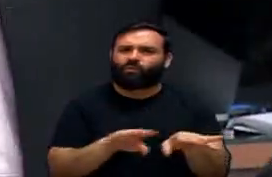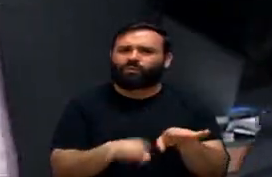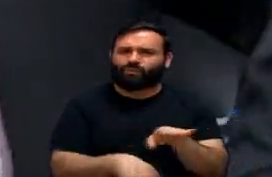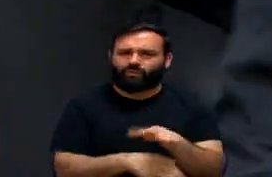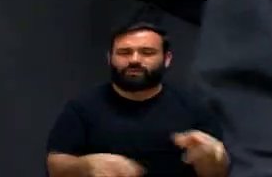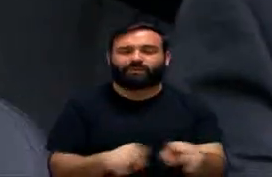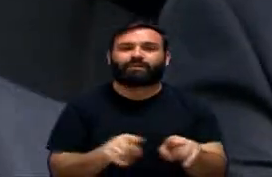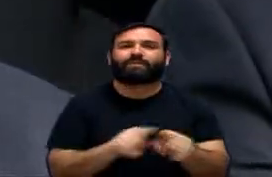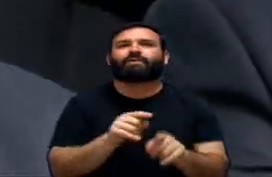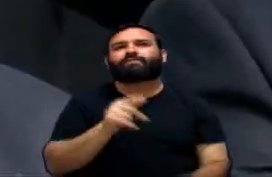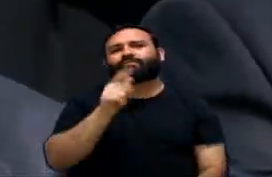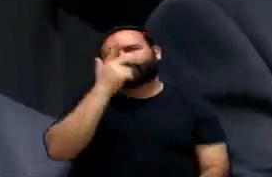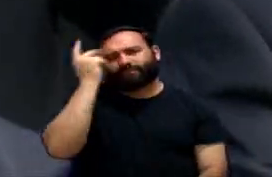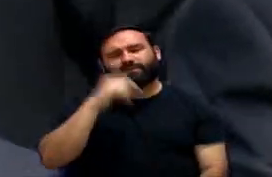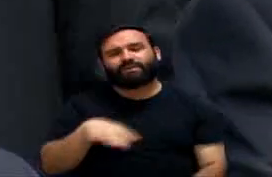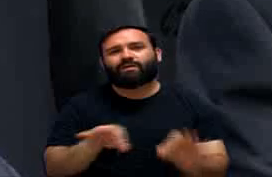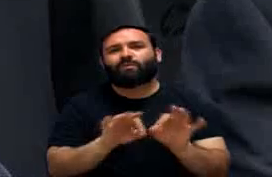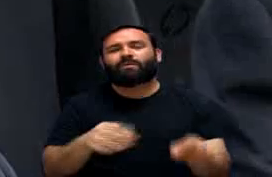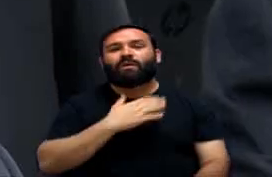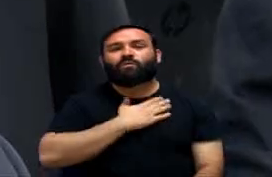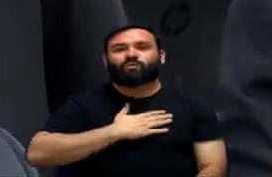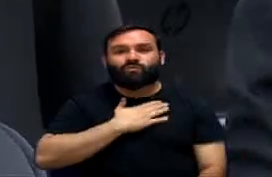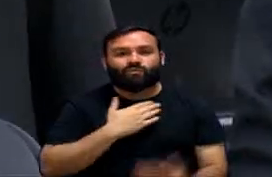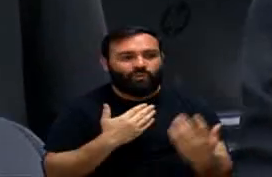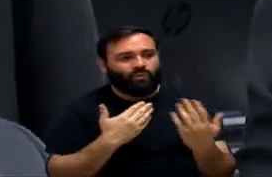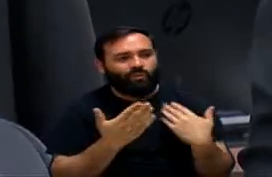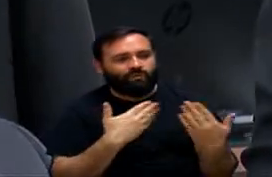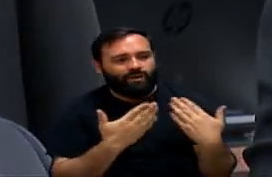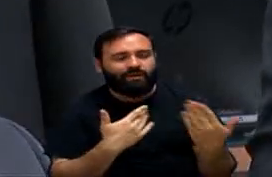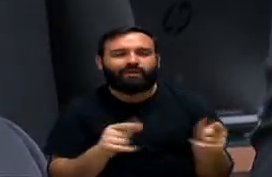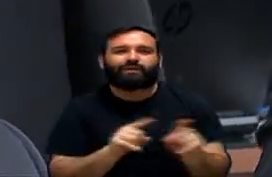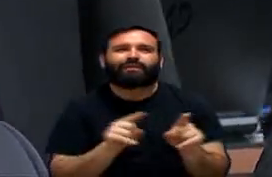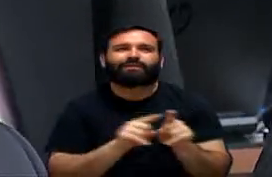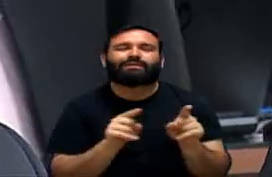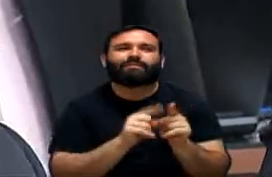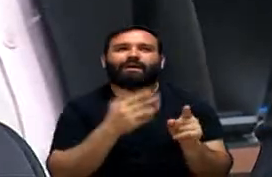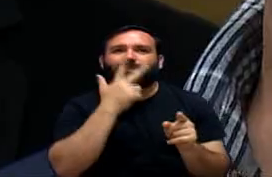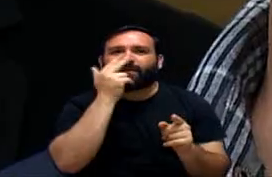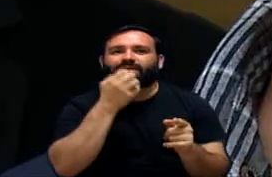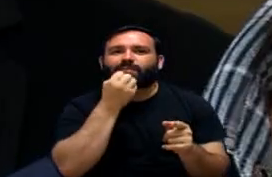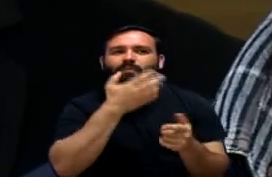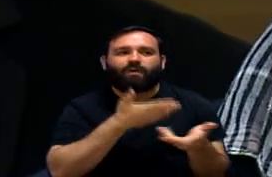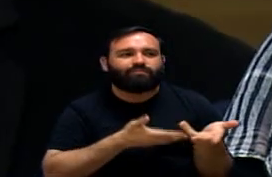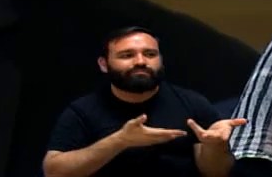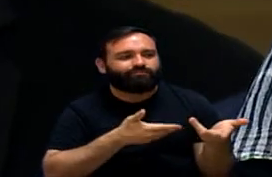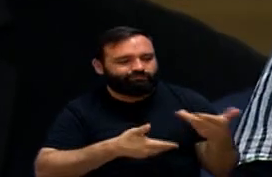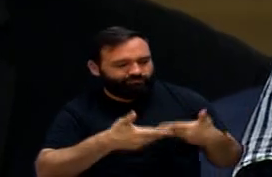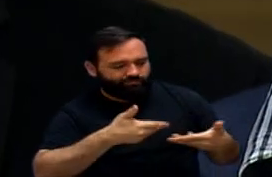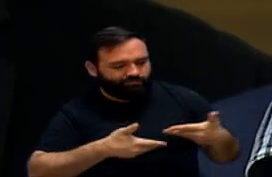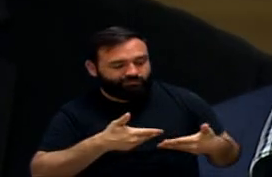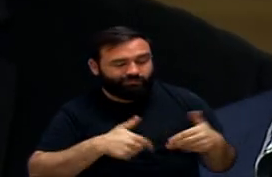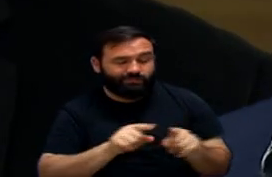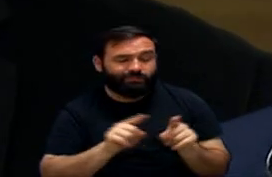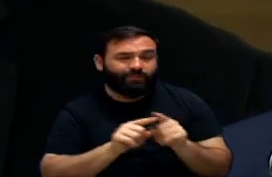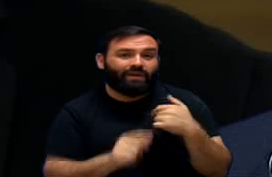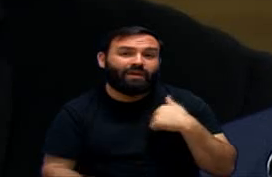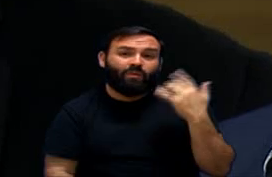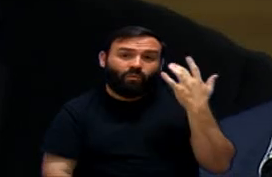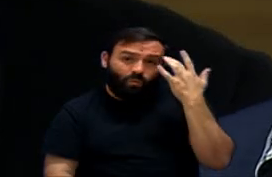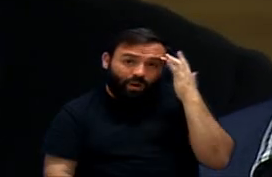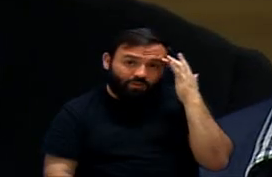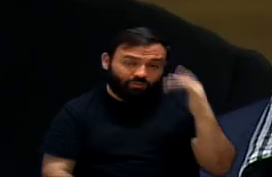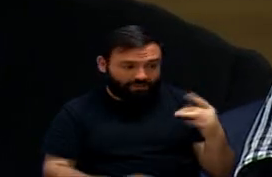humilde um cara muito humilde que dá prazer de conversar e e e transmite bondade ali nas suas palavras conversando eu acredito que